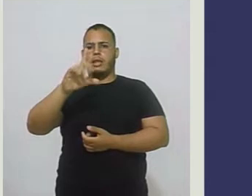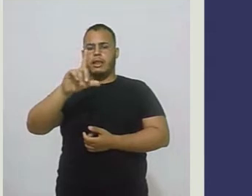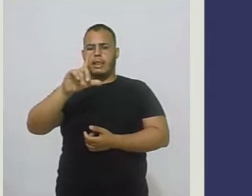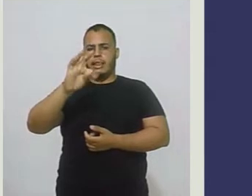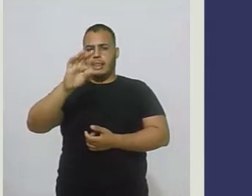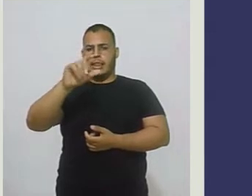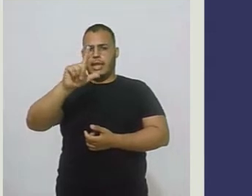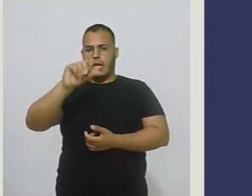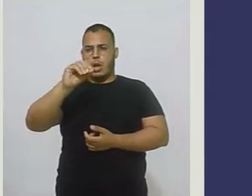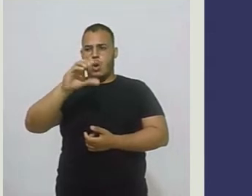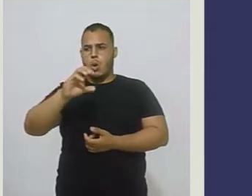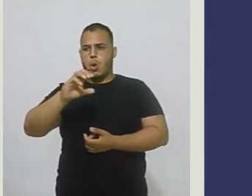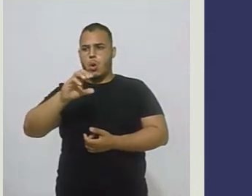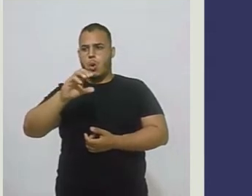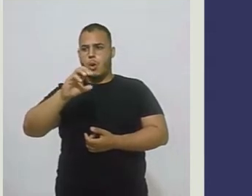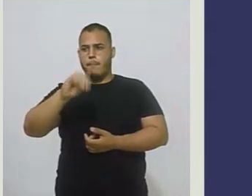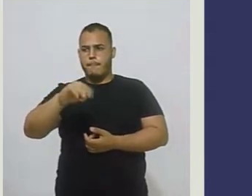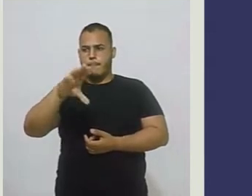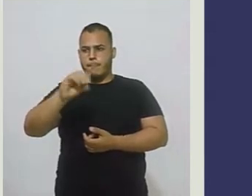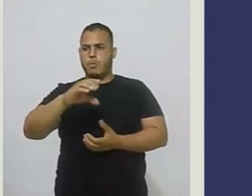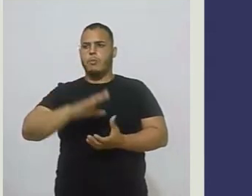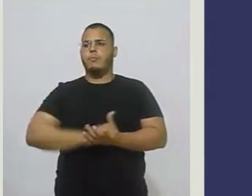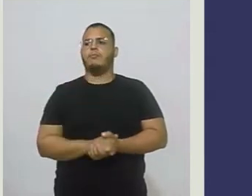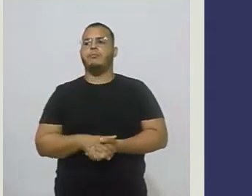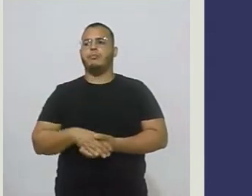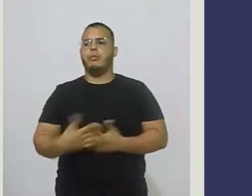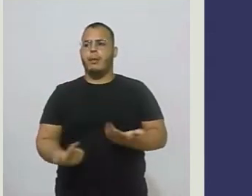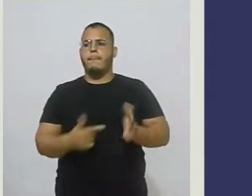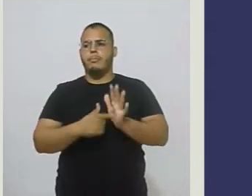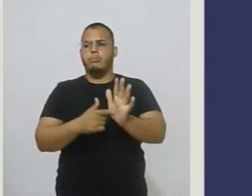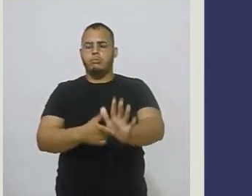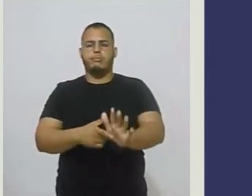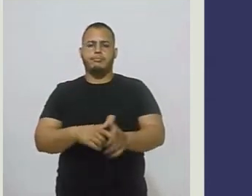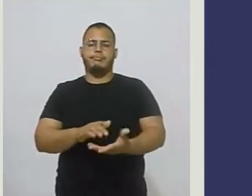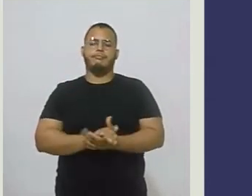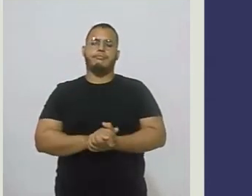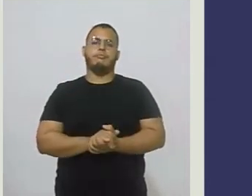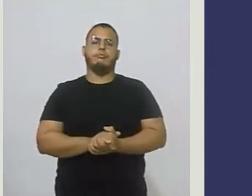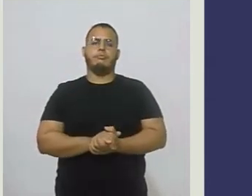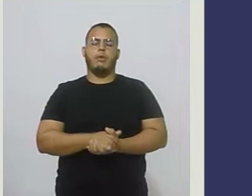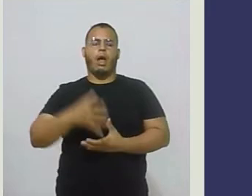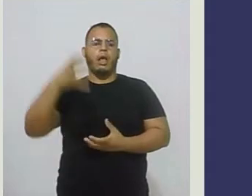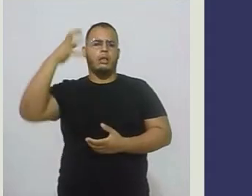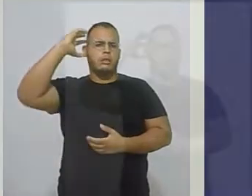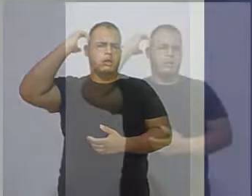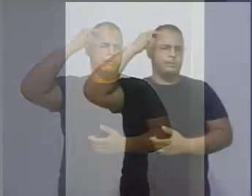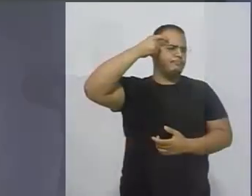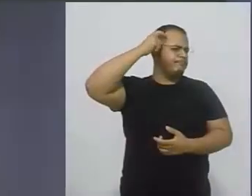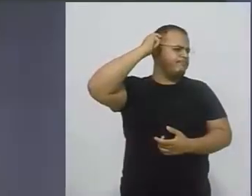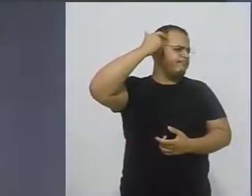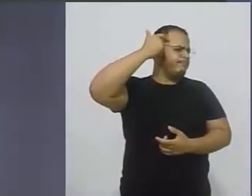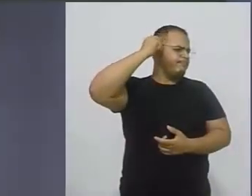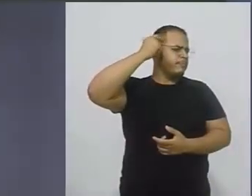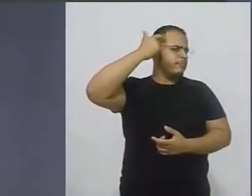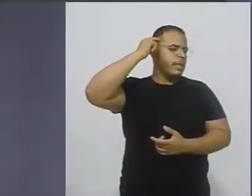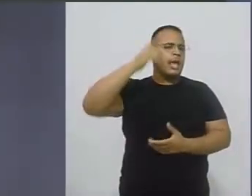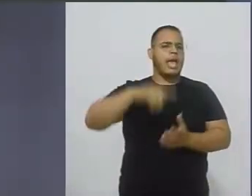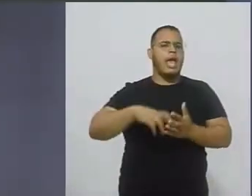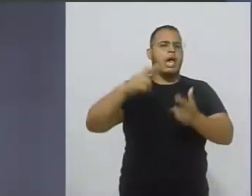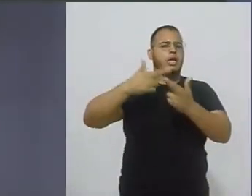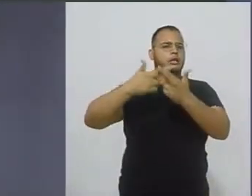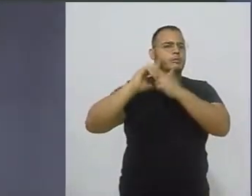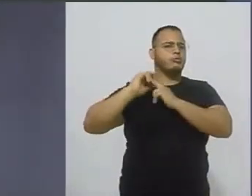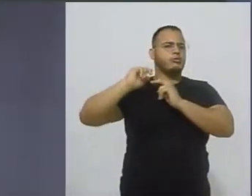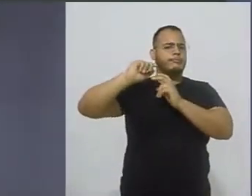né, o crânio ali, o cérebro. Nessa estruturazinha a gente vai ter aqui o hipotálamo, certo? Ele vai ser responsável por regular